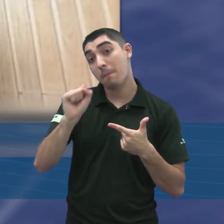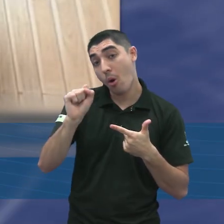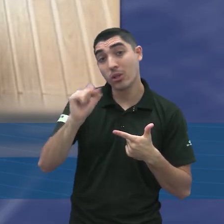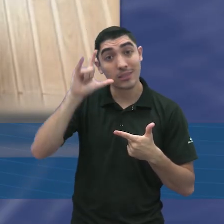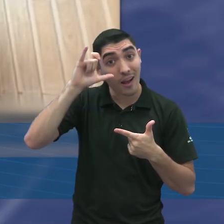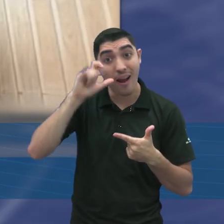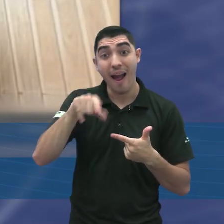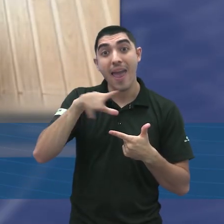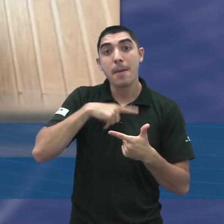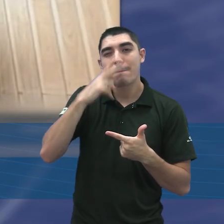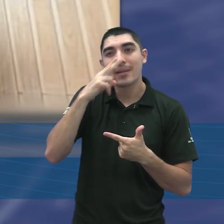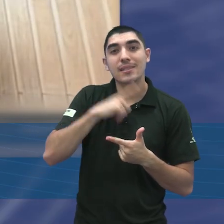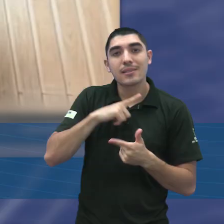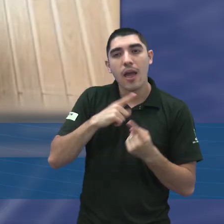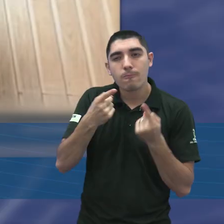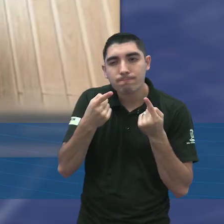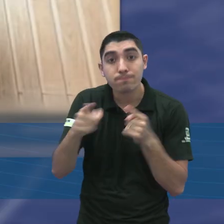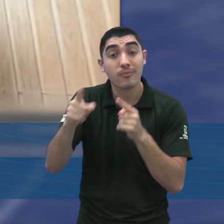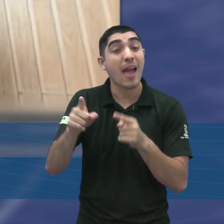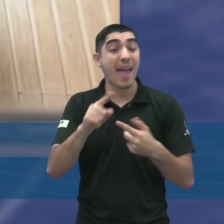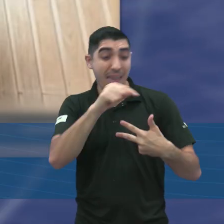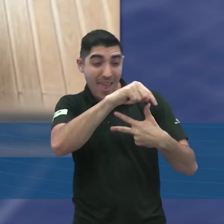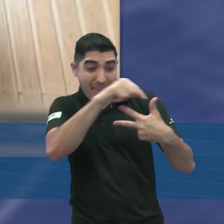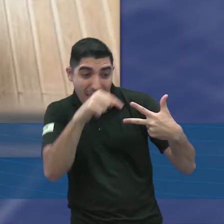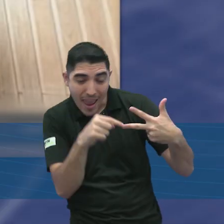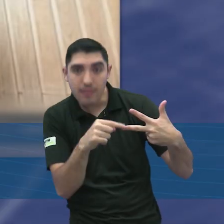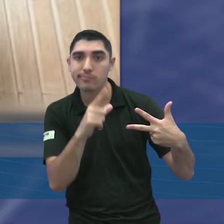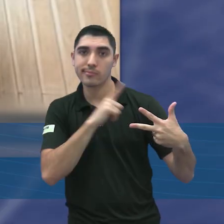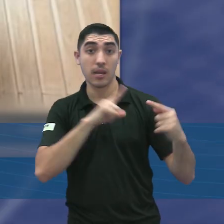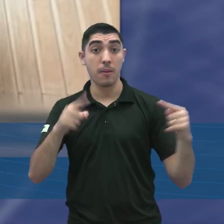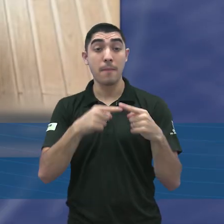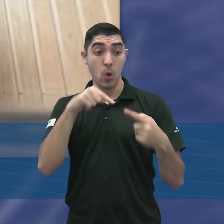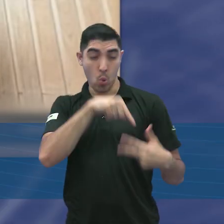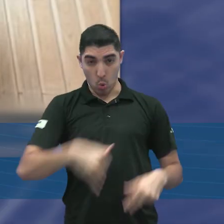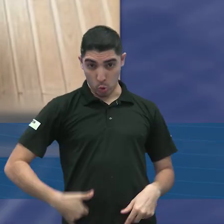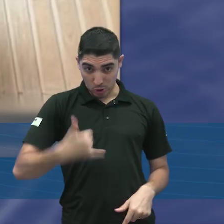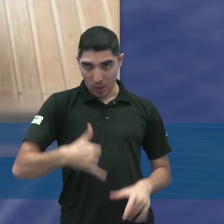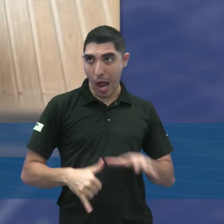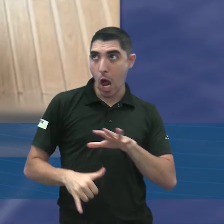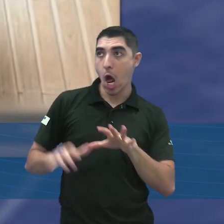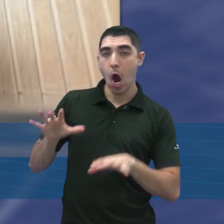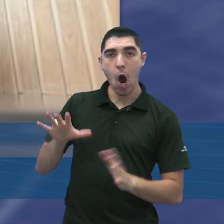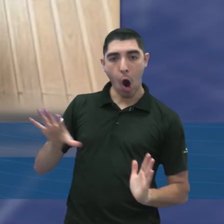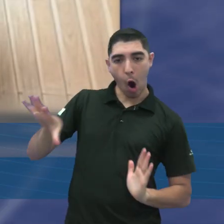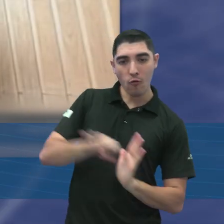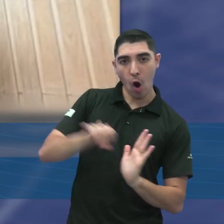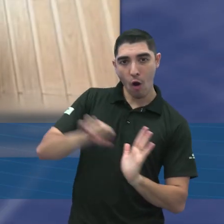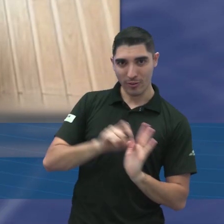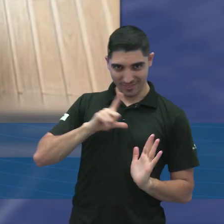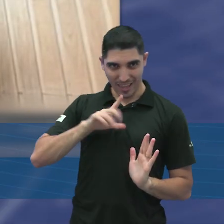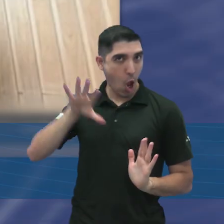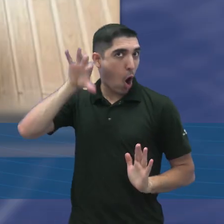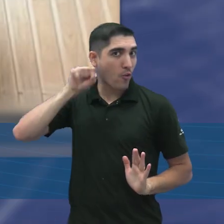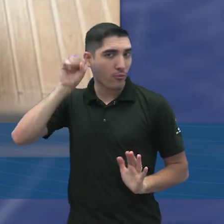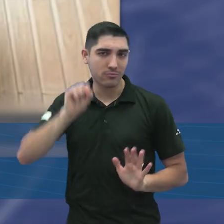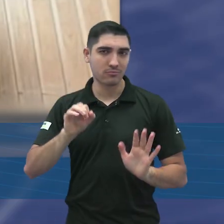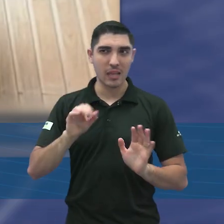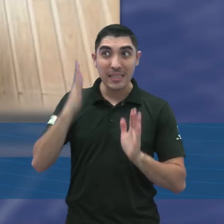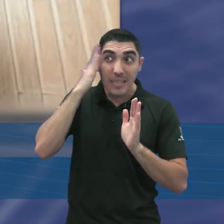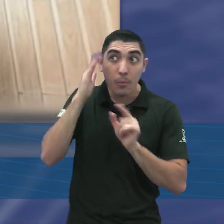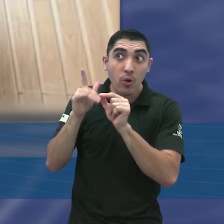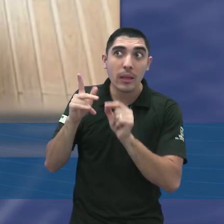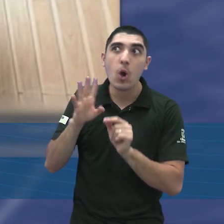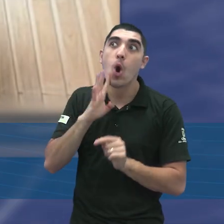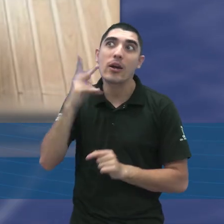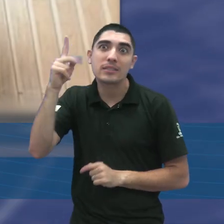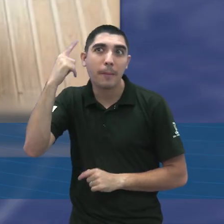direcionado. Então, assim, é muito bem conversado. O celular, ele não escuta, mas a gente tem padrões. Então, por exemplo, se eu pesquisar agora